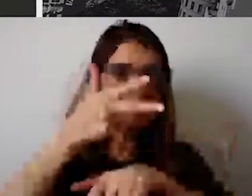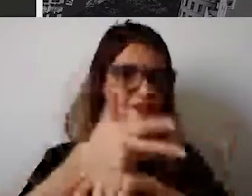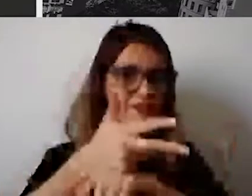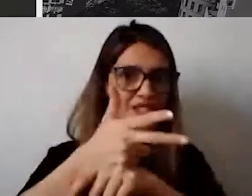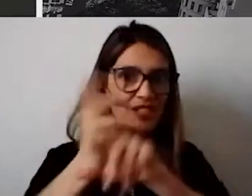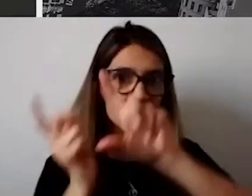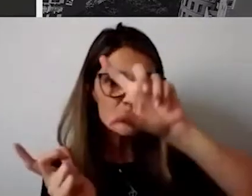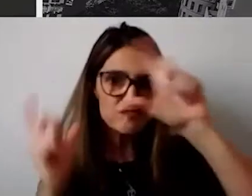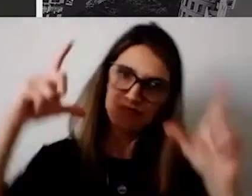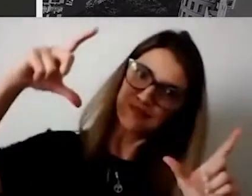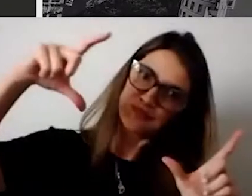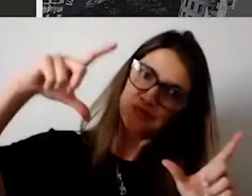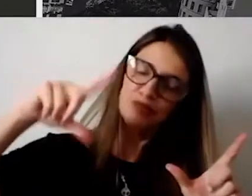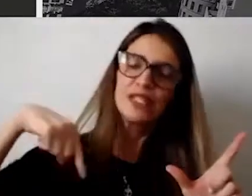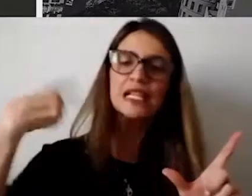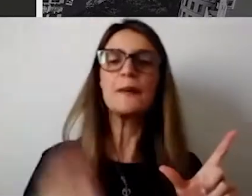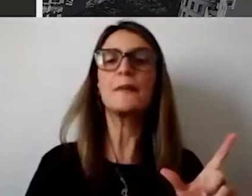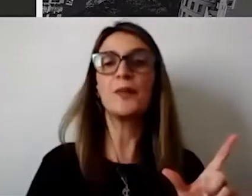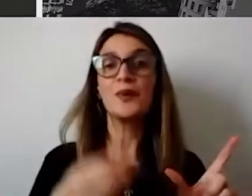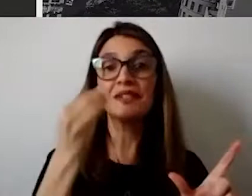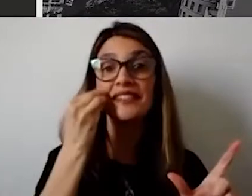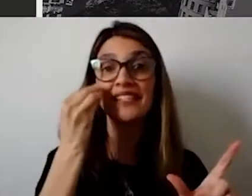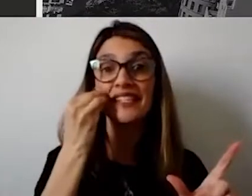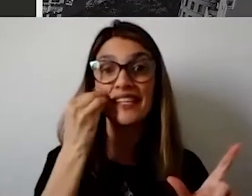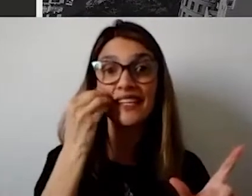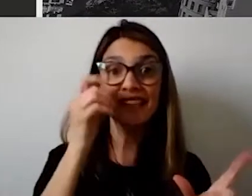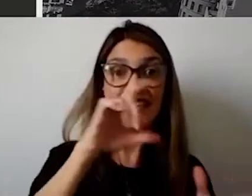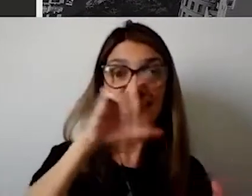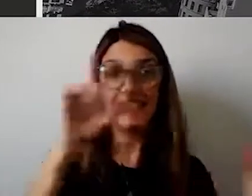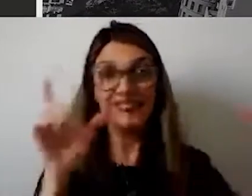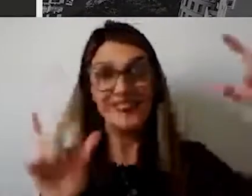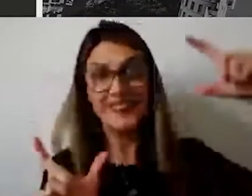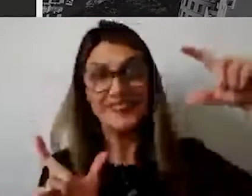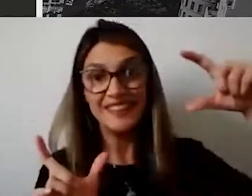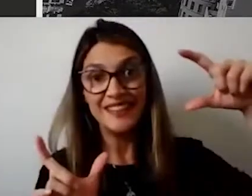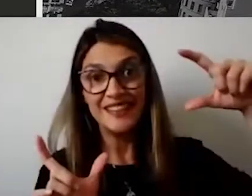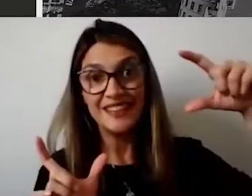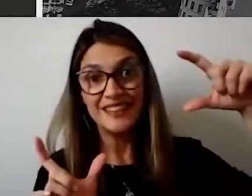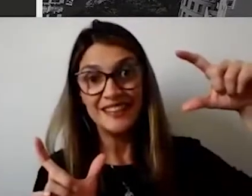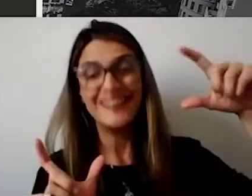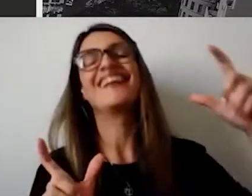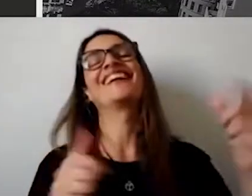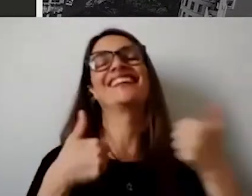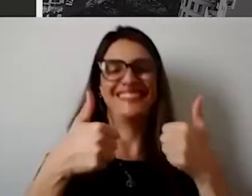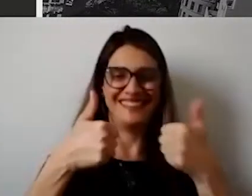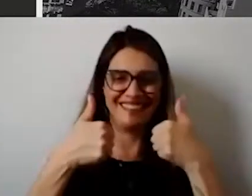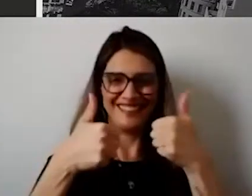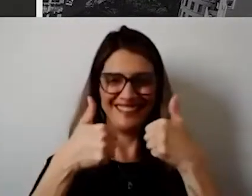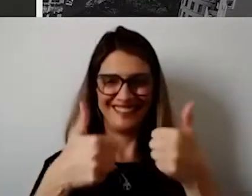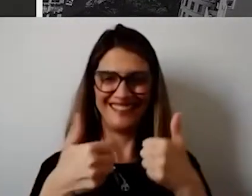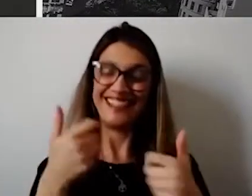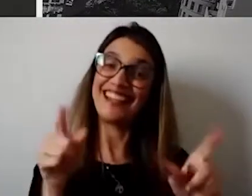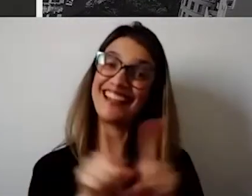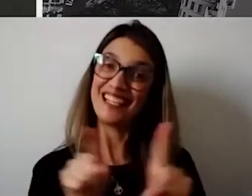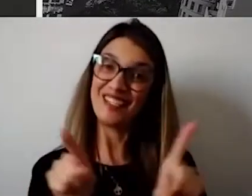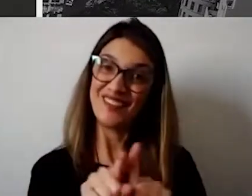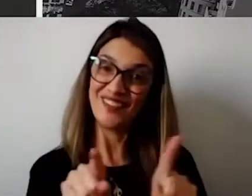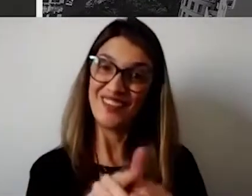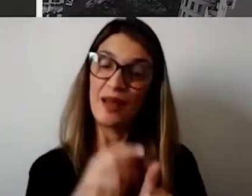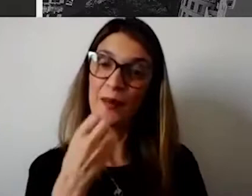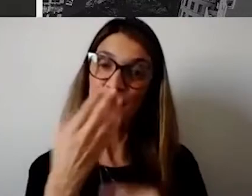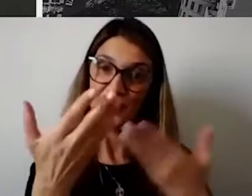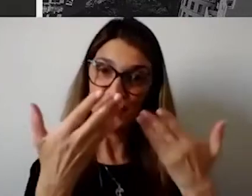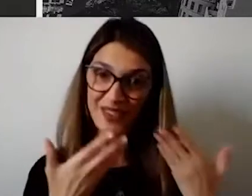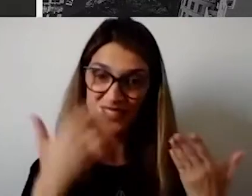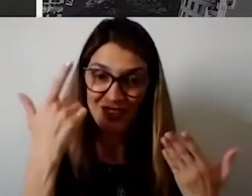tenta consertar, ou é de propósito, talvez, não sei. E você, Matthew Schertz, bem-vindo de novo aqui ao